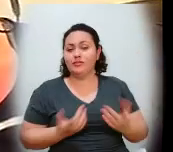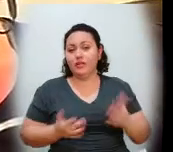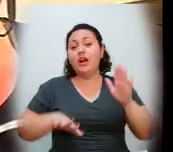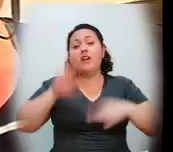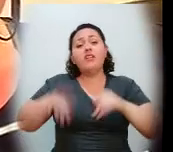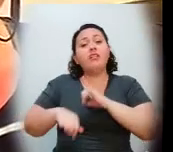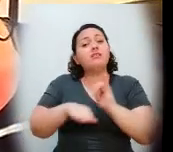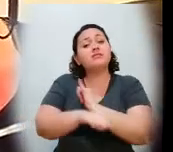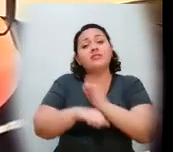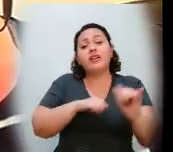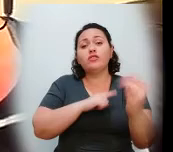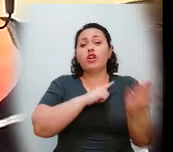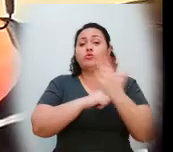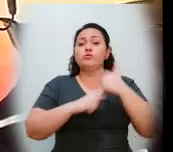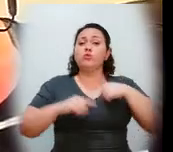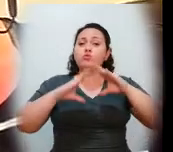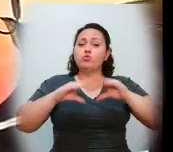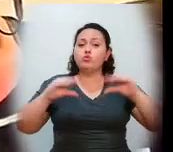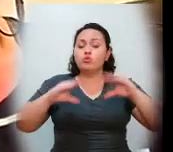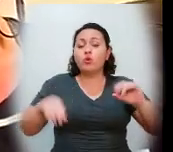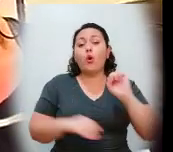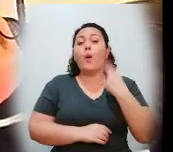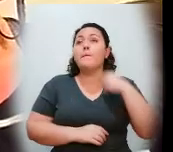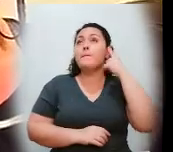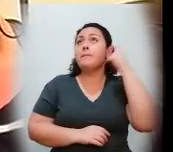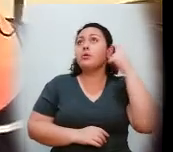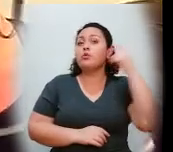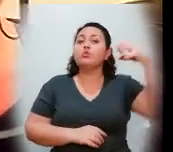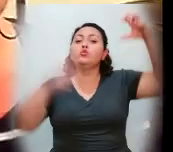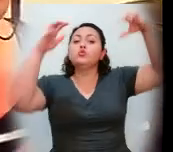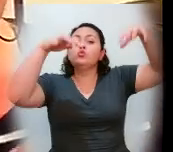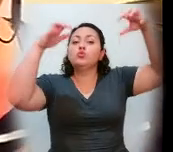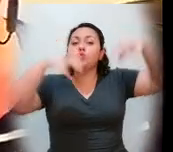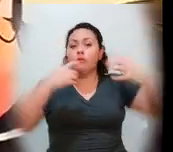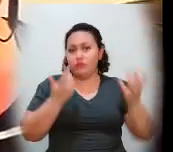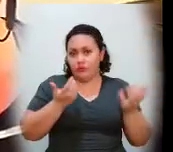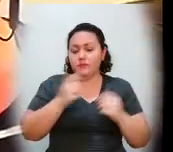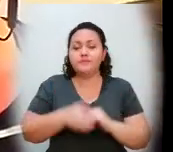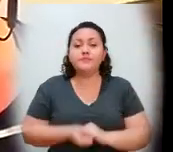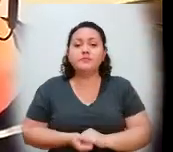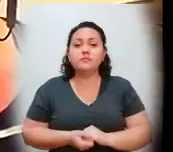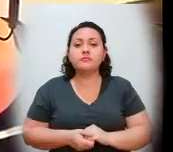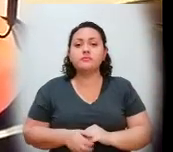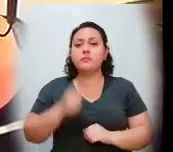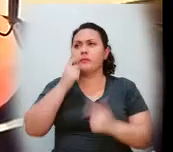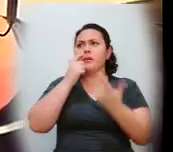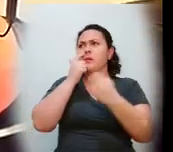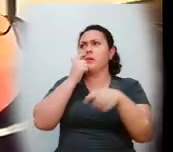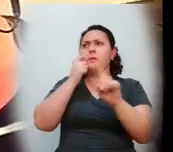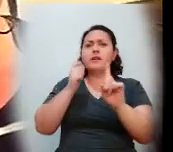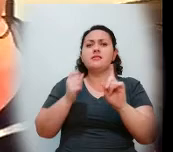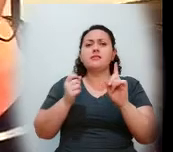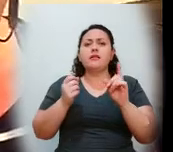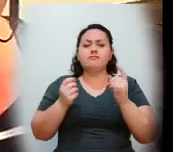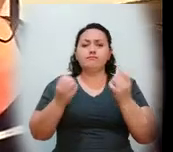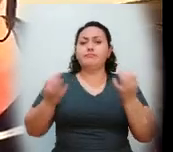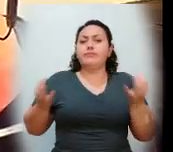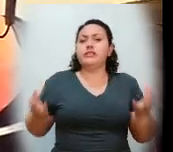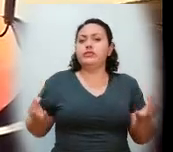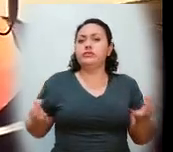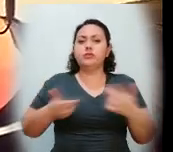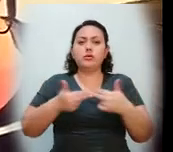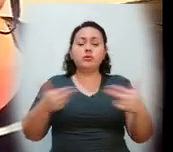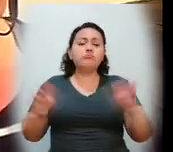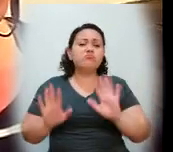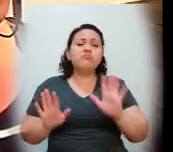de relaxamento, técnicas, o barulhinho da chuva, não precisa necessariamente ser uma meditação em si, mas